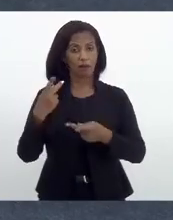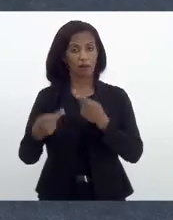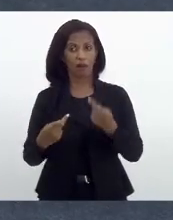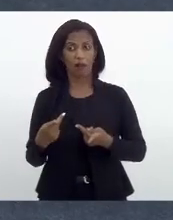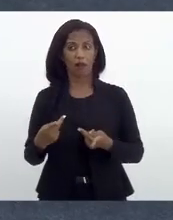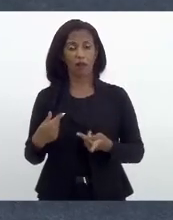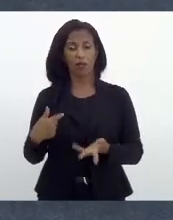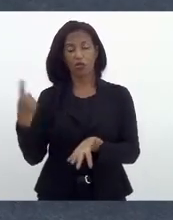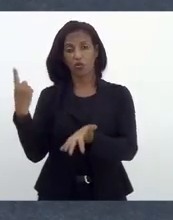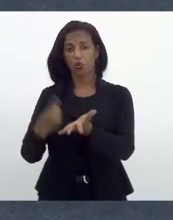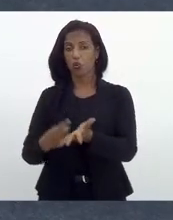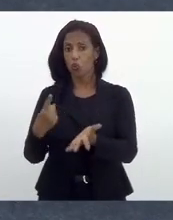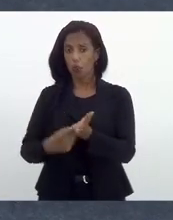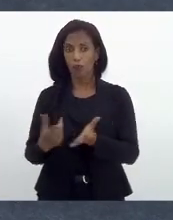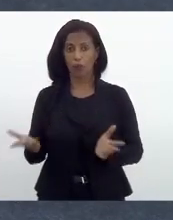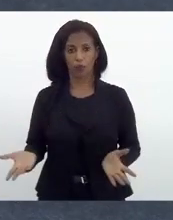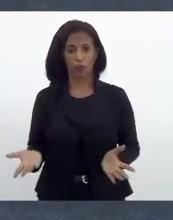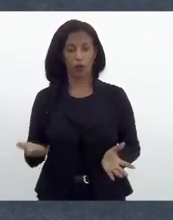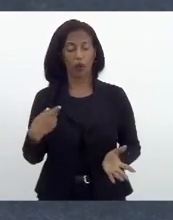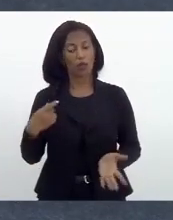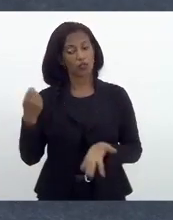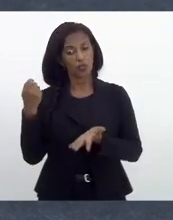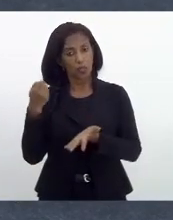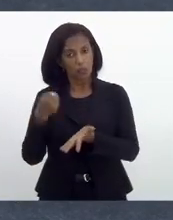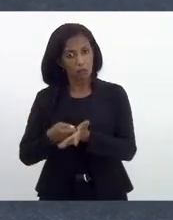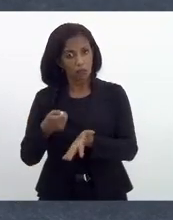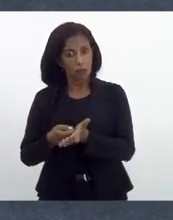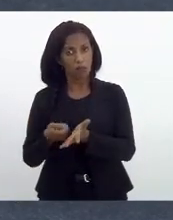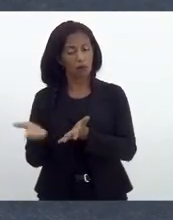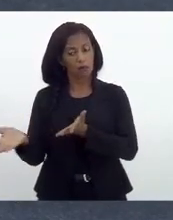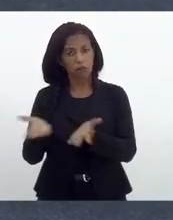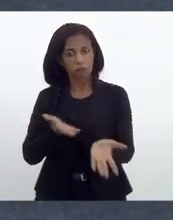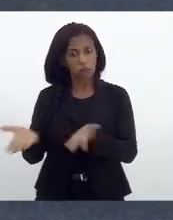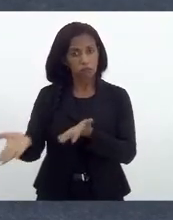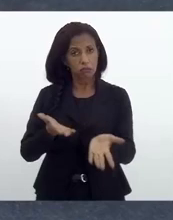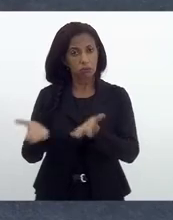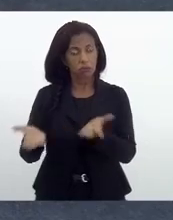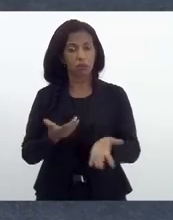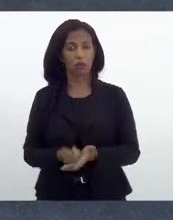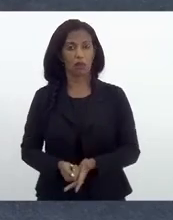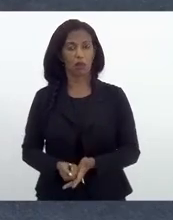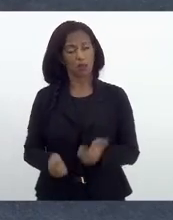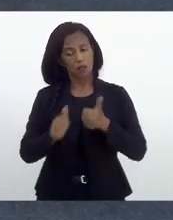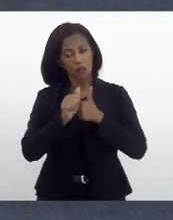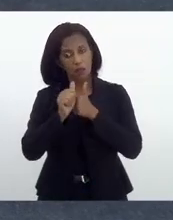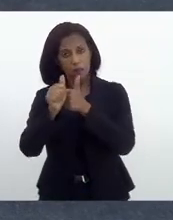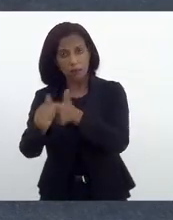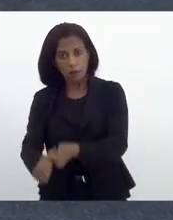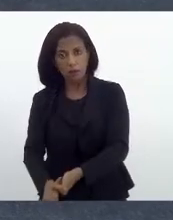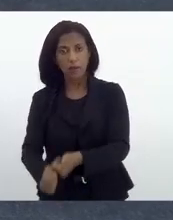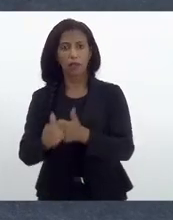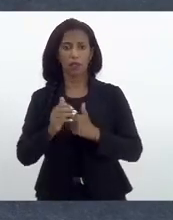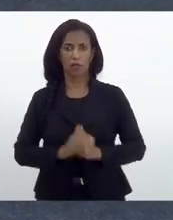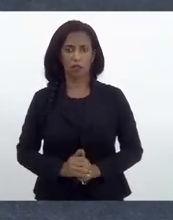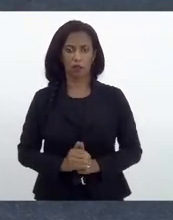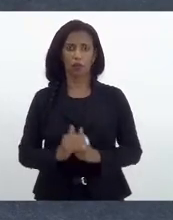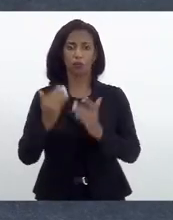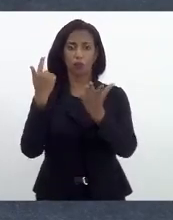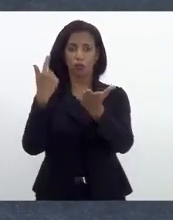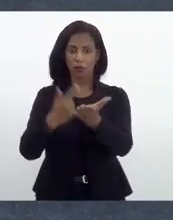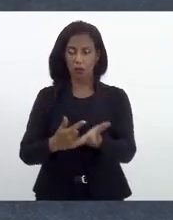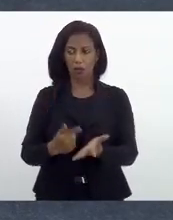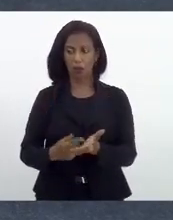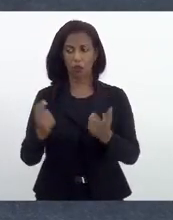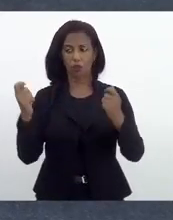não cumpriu acordo a gente está aqui tentando a gente está ponderando e a gente está seguindo nos acordos